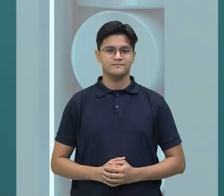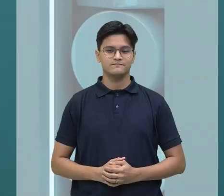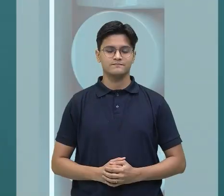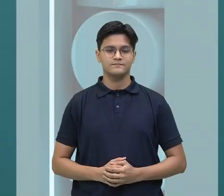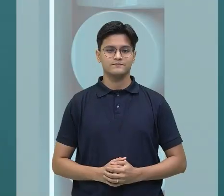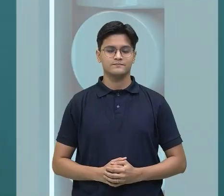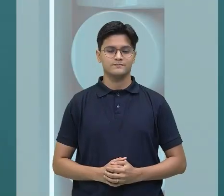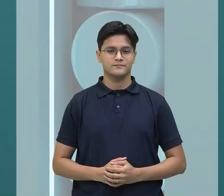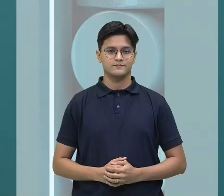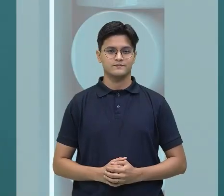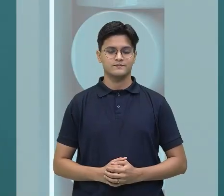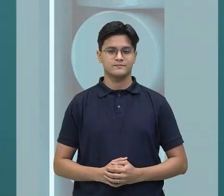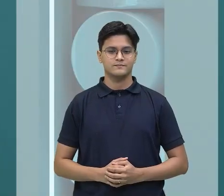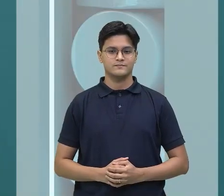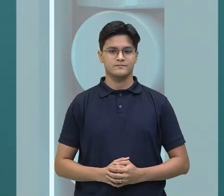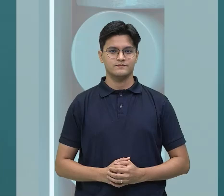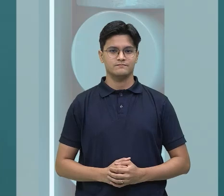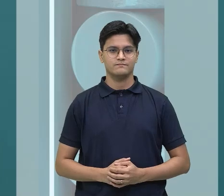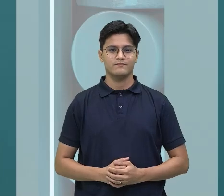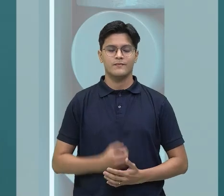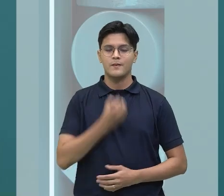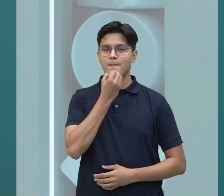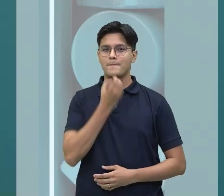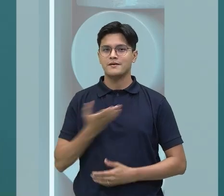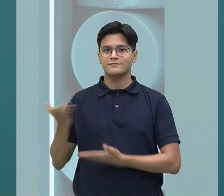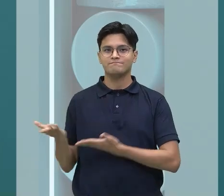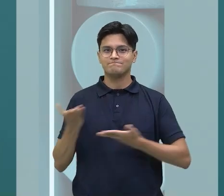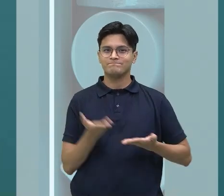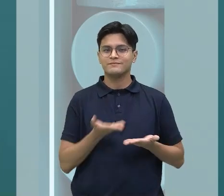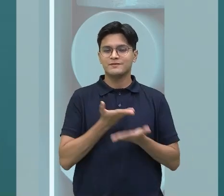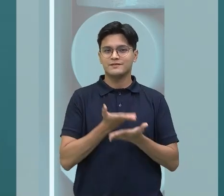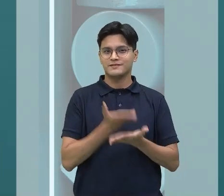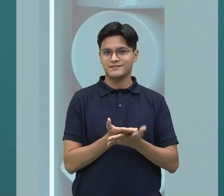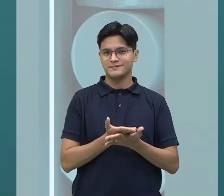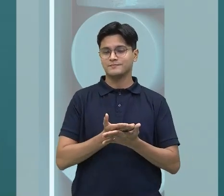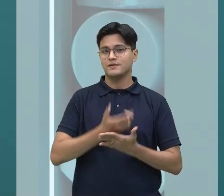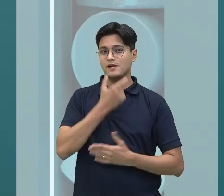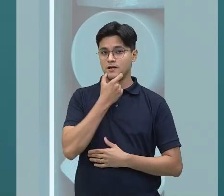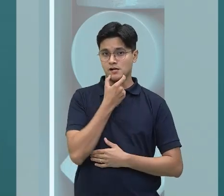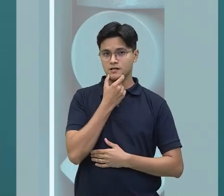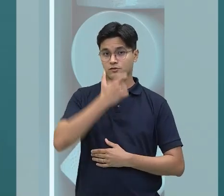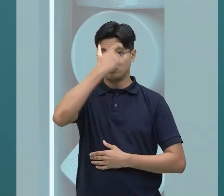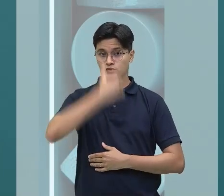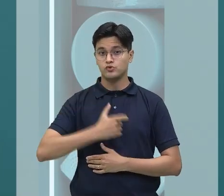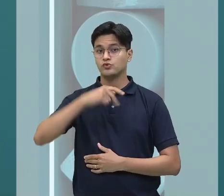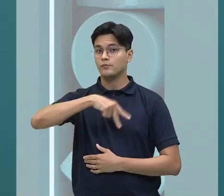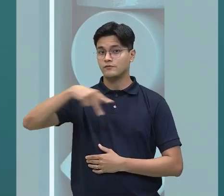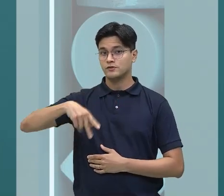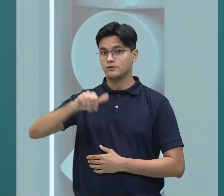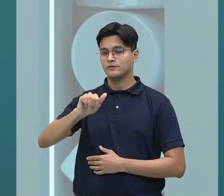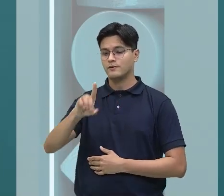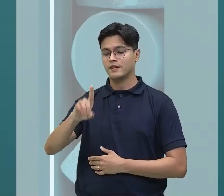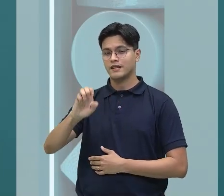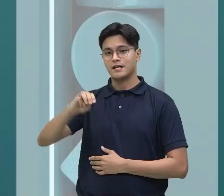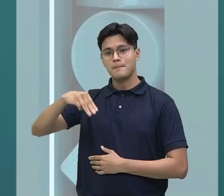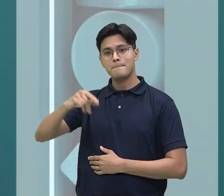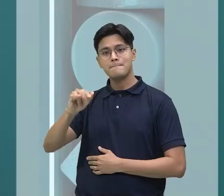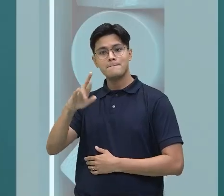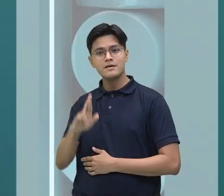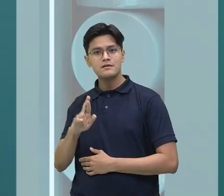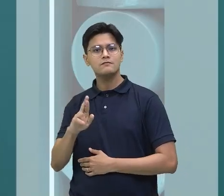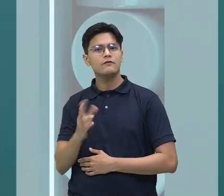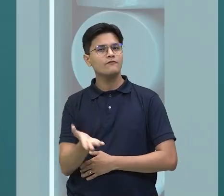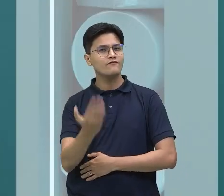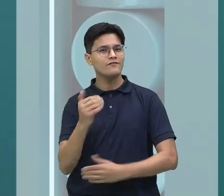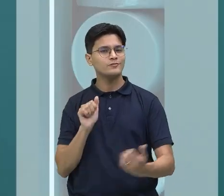Hello students, teachers, welcome! Bem-vindos à nossa aula de língua inglesa. Eu sou o professor Ademir Ribeiro e vamos juntos aí para a nossa aula de hoje.